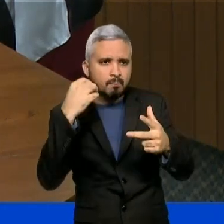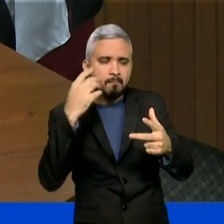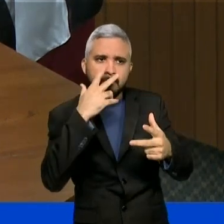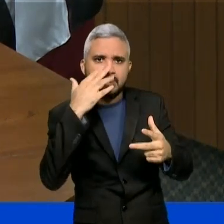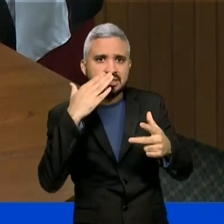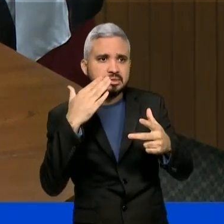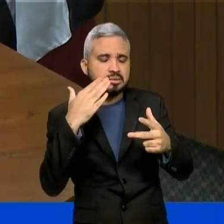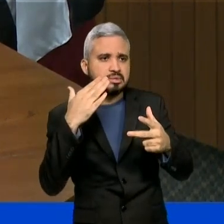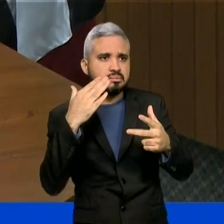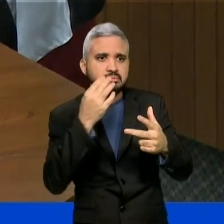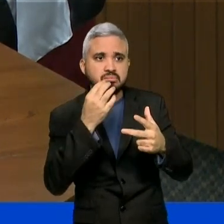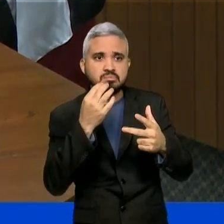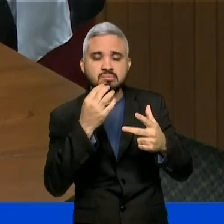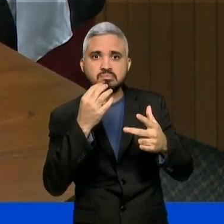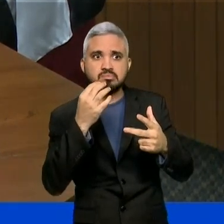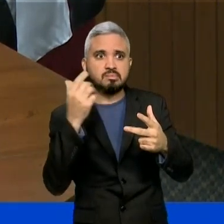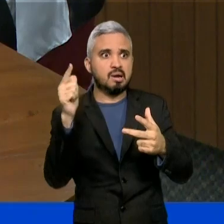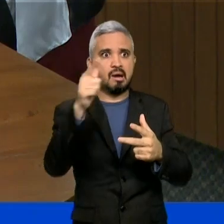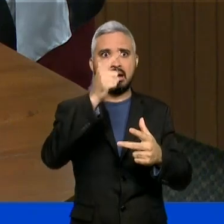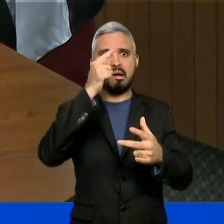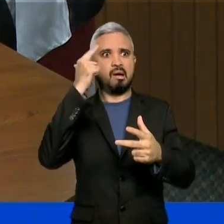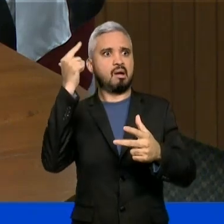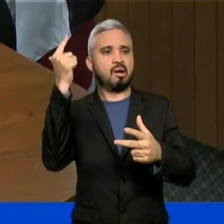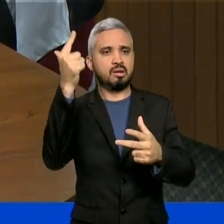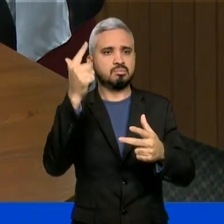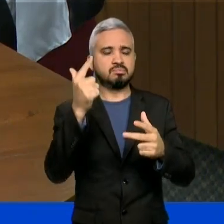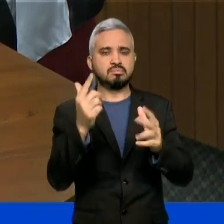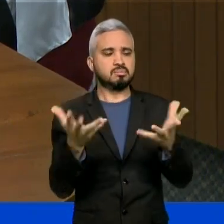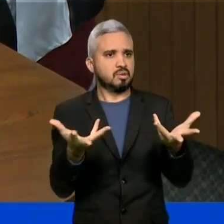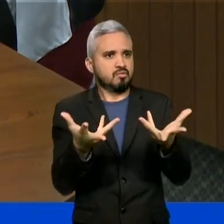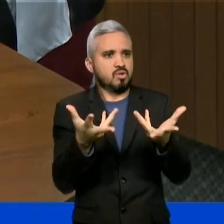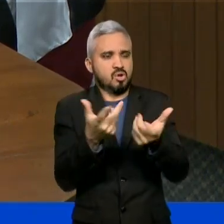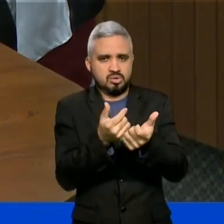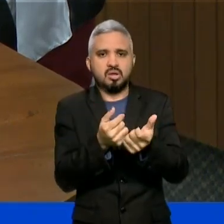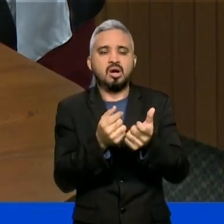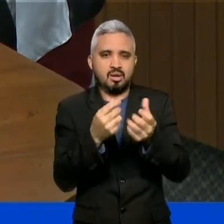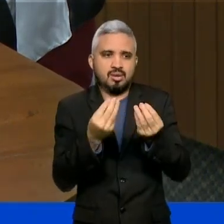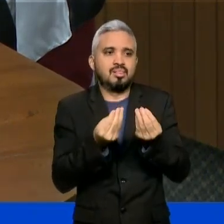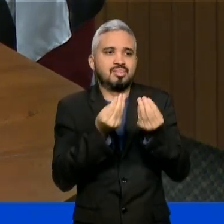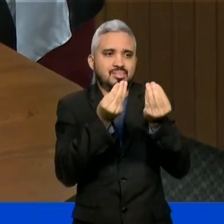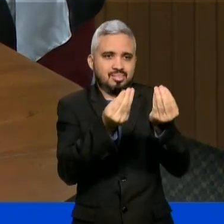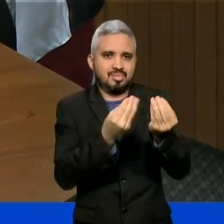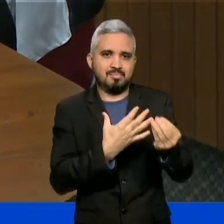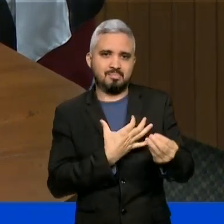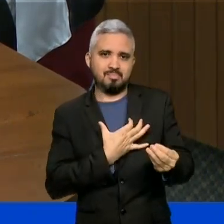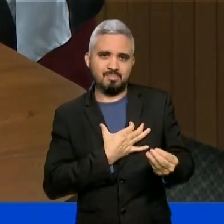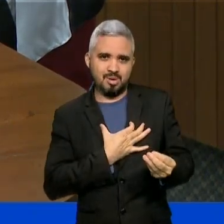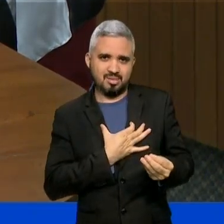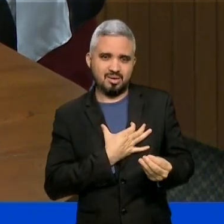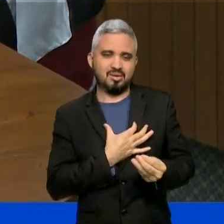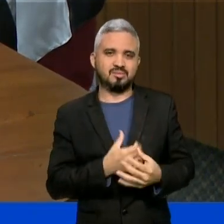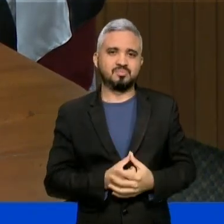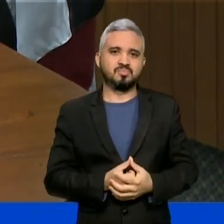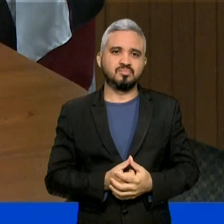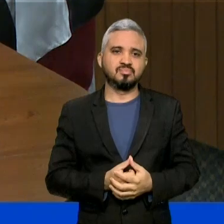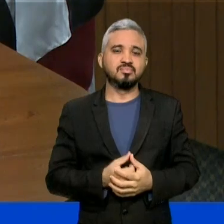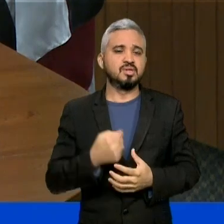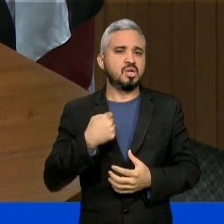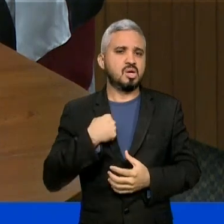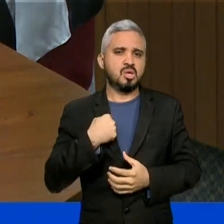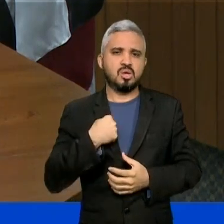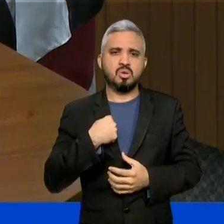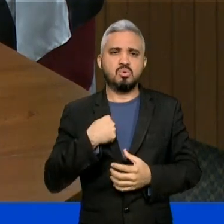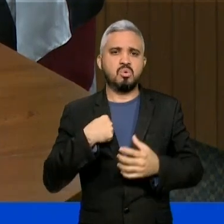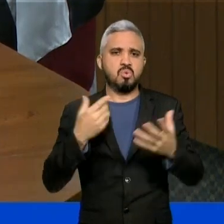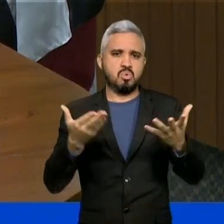foram considerados merecedores do recebimento desta comenda. Não preciso nem citar aqui tantos feitos notórios e